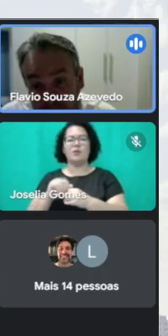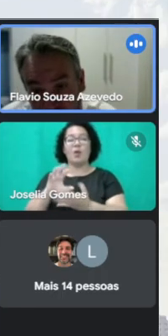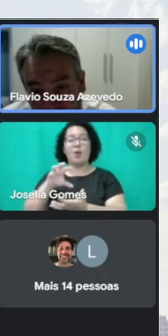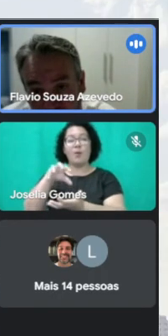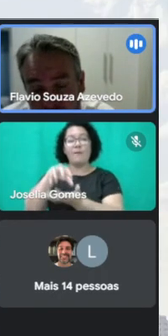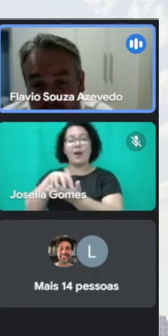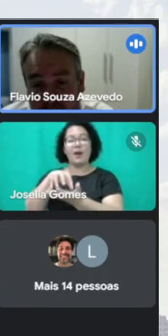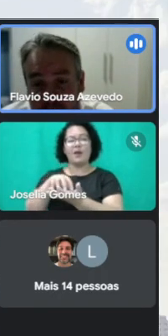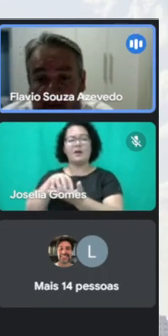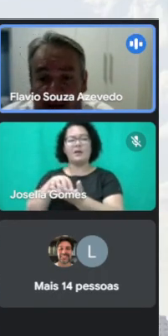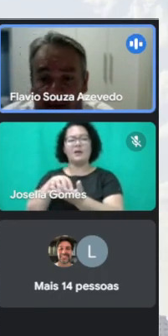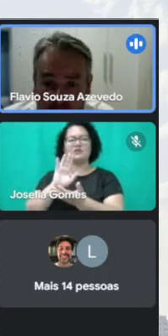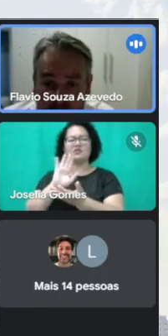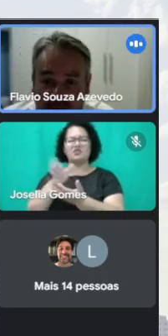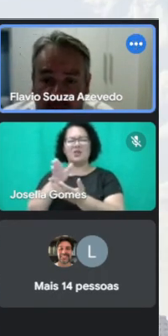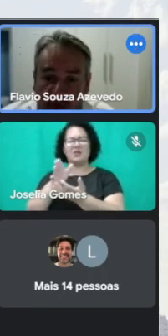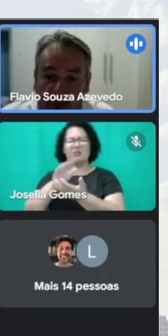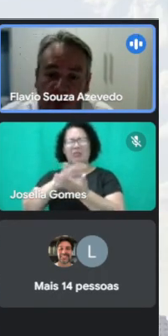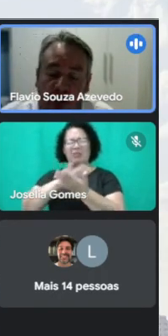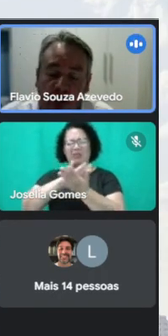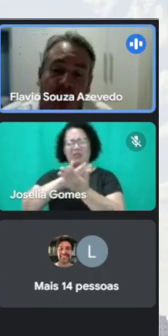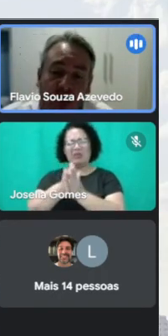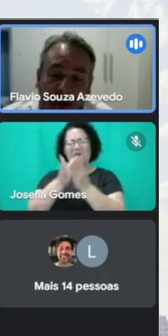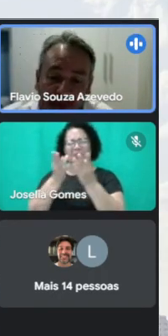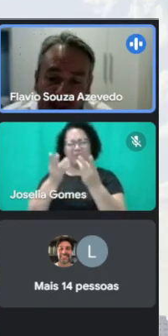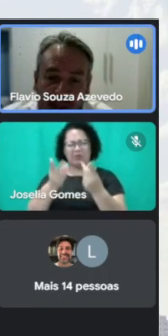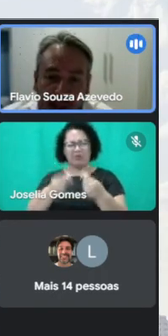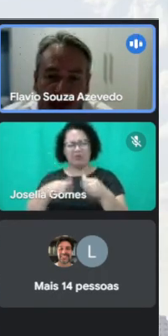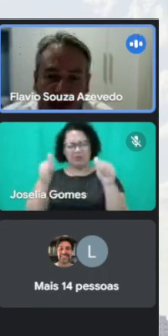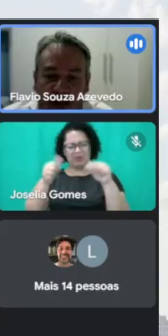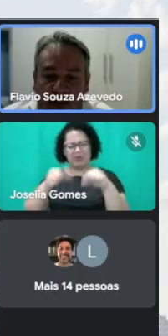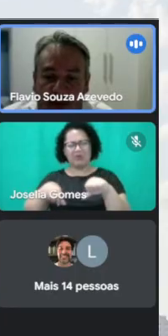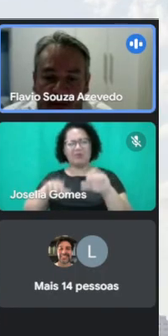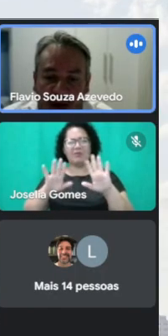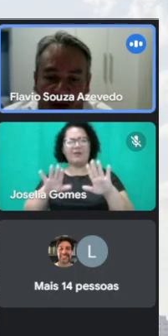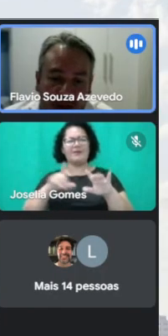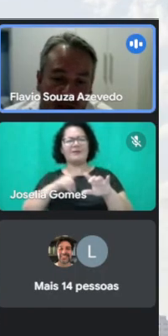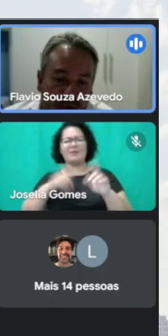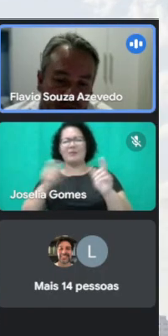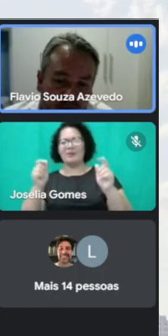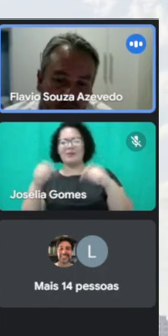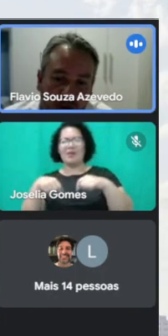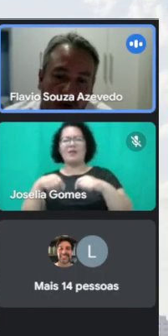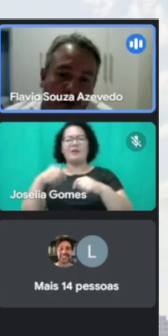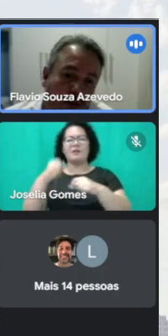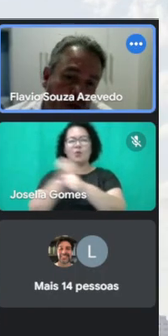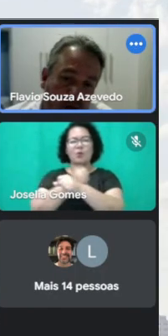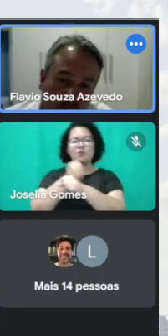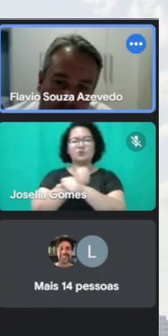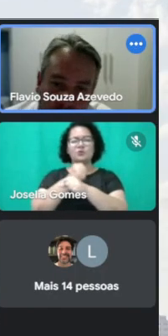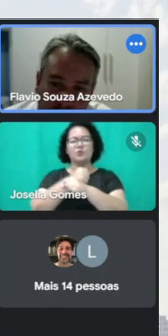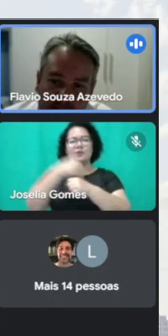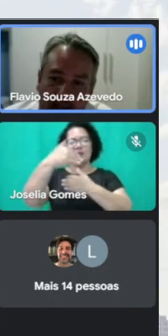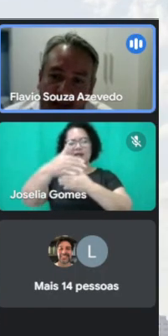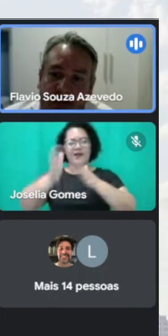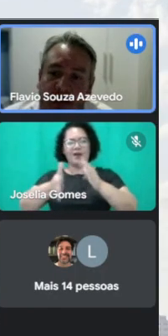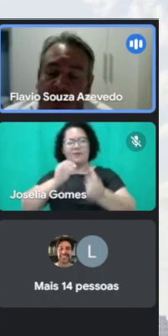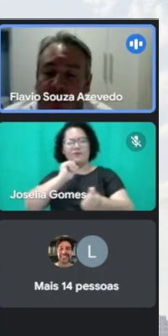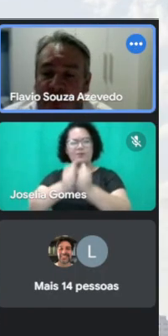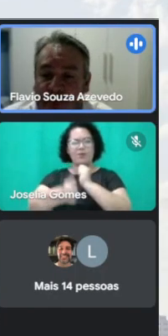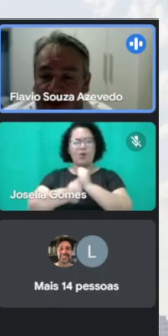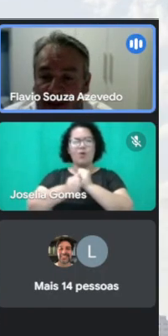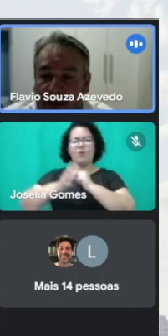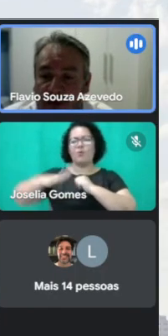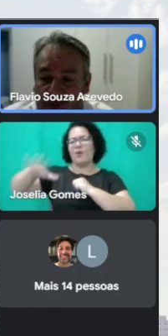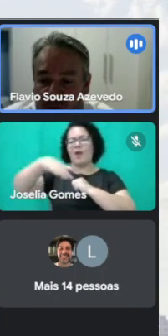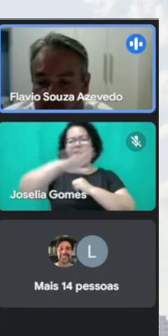estava bastante degradado, mas que tinha muito potencial, né? Tem pista de atletismo, né? Vários campos de futebol, áreas de lazer,